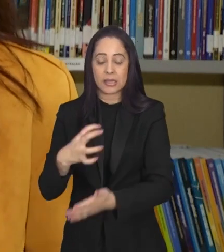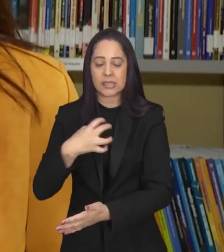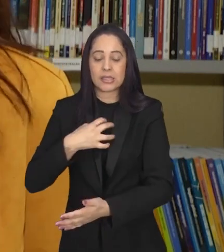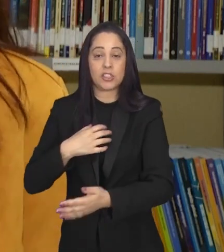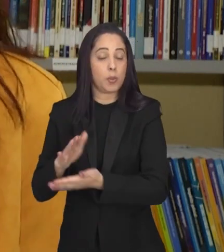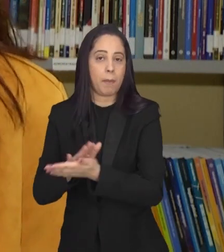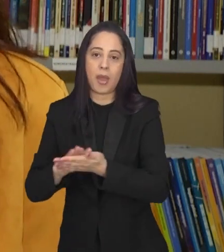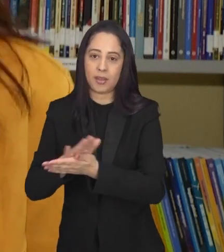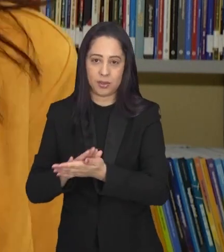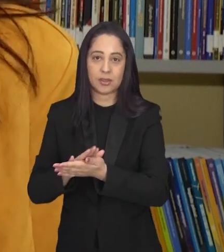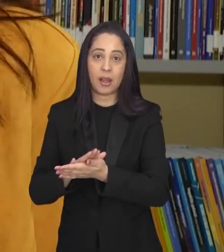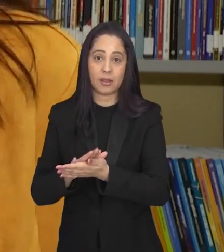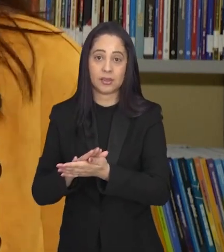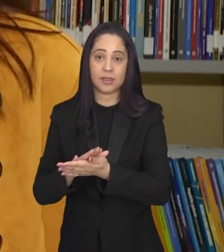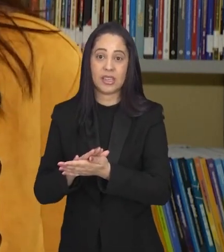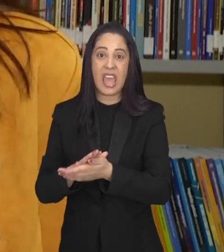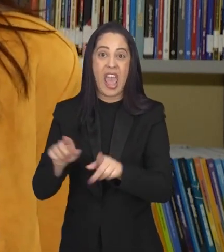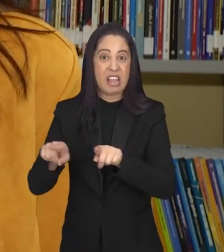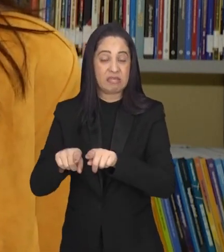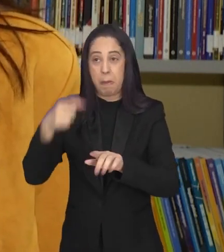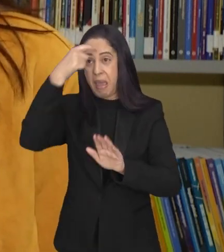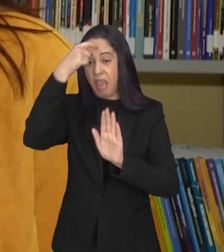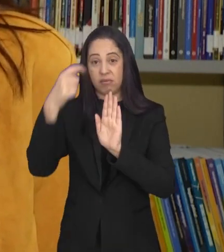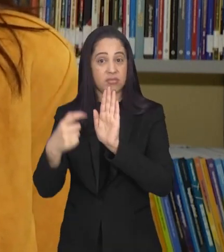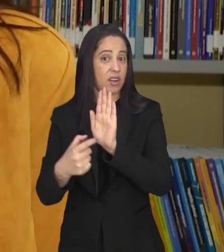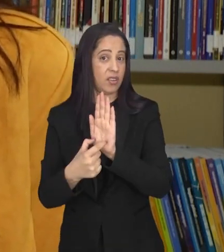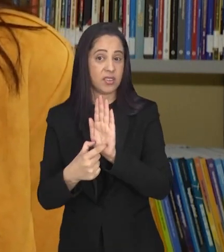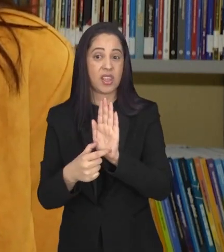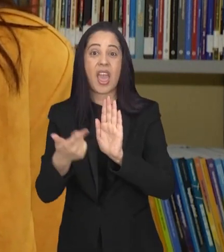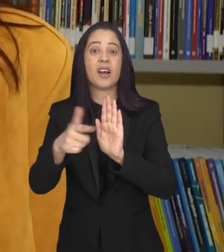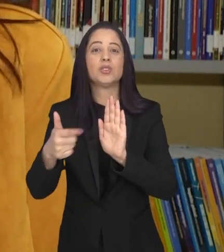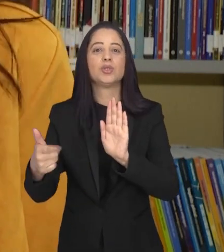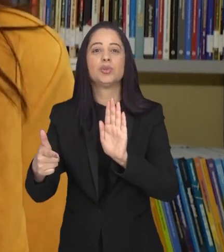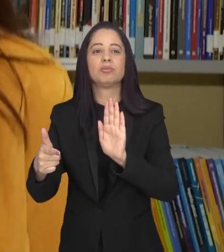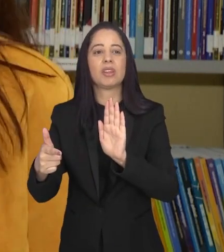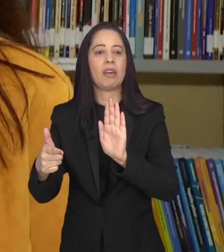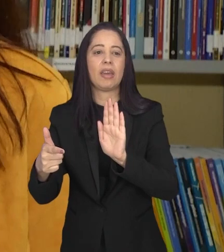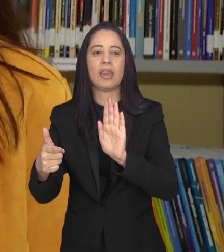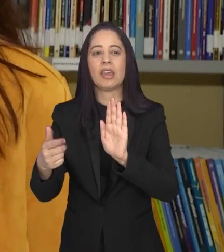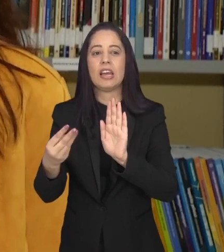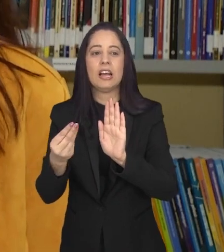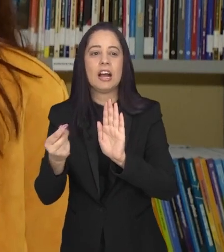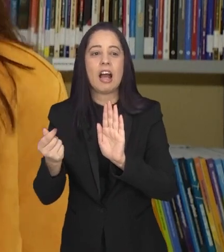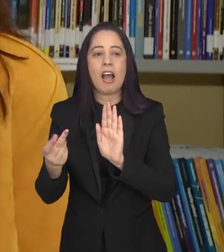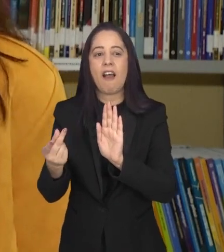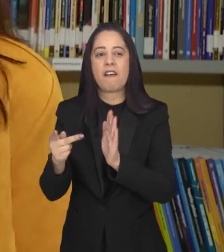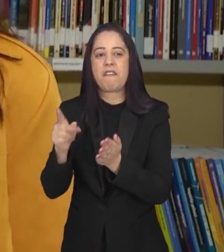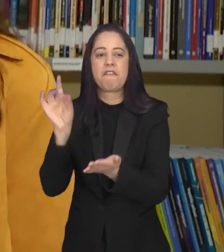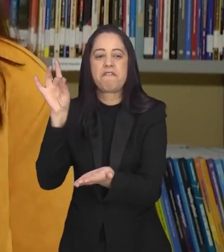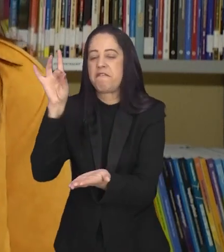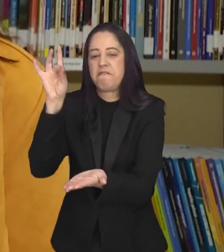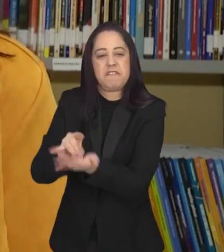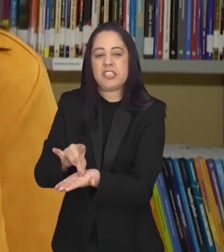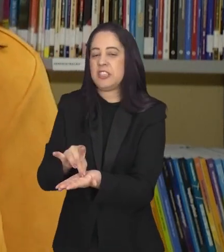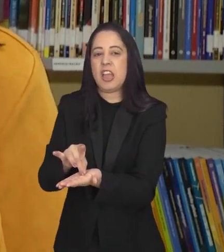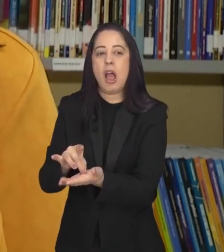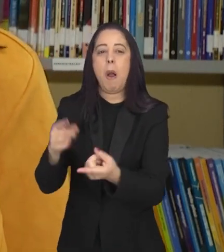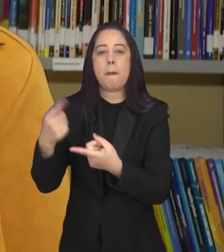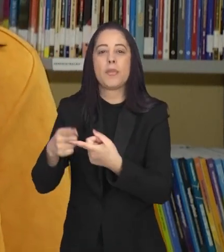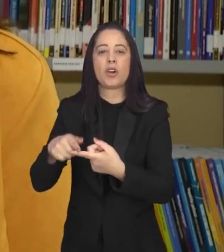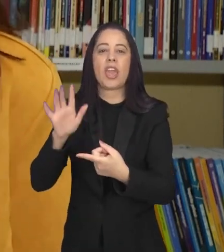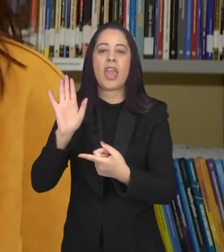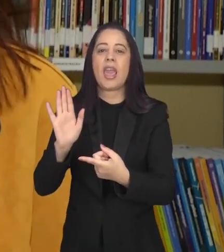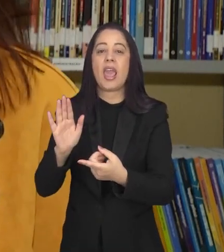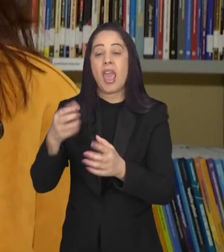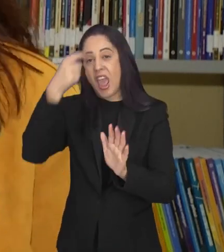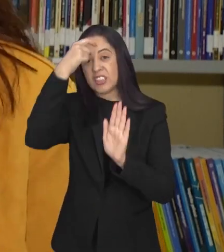esses sentimentos. E também ela não tem a questão da originalidade, porque ela está sempre baseada em algo